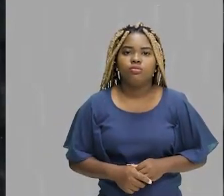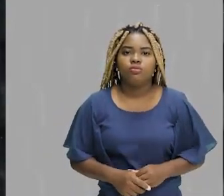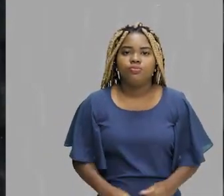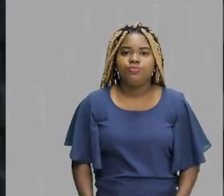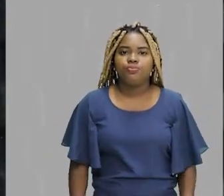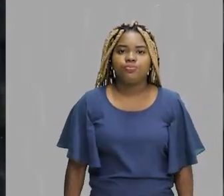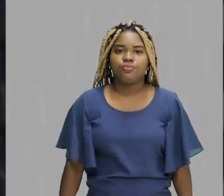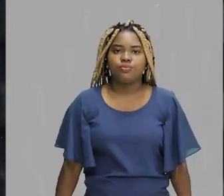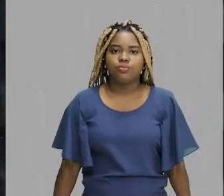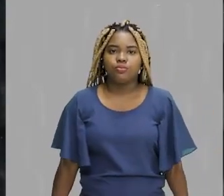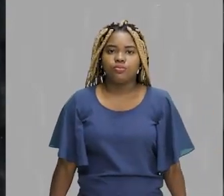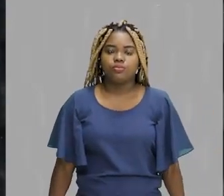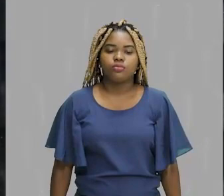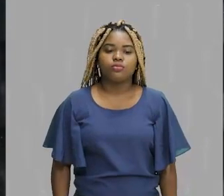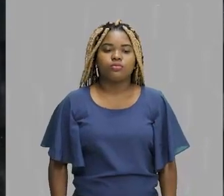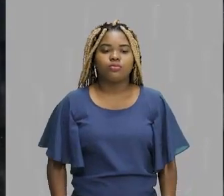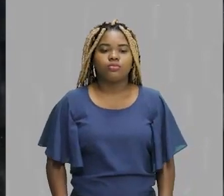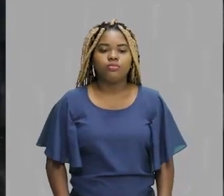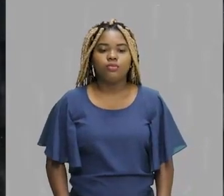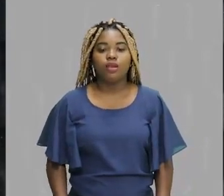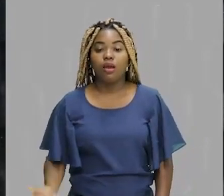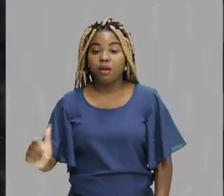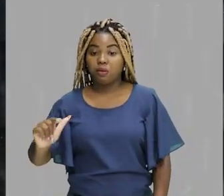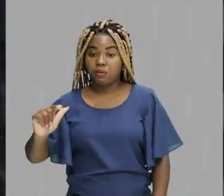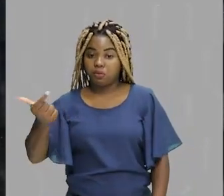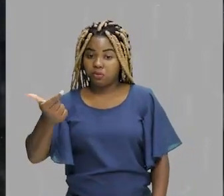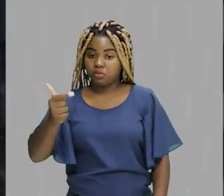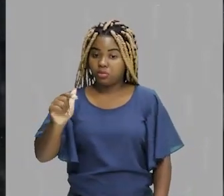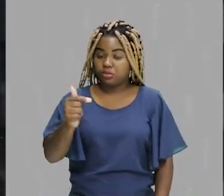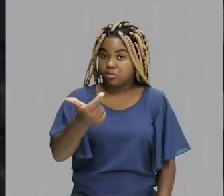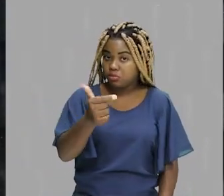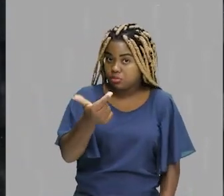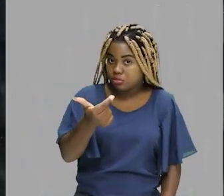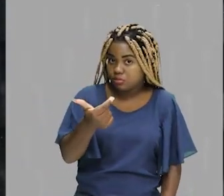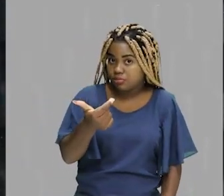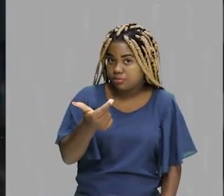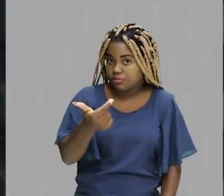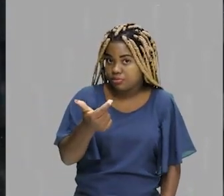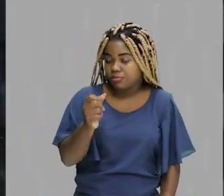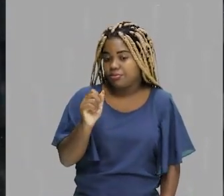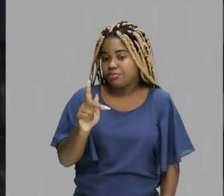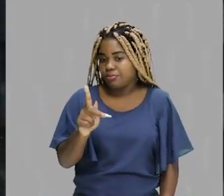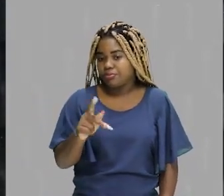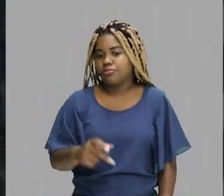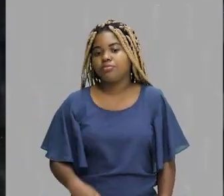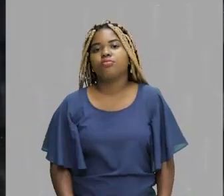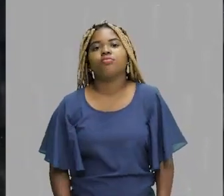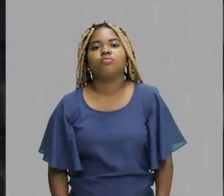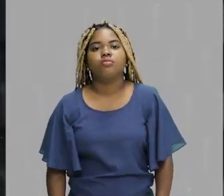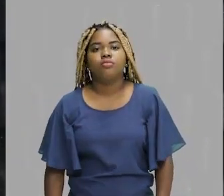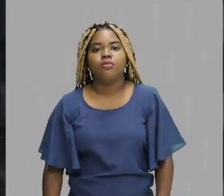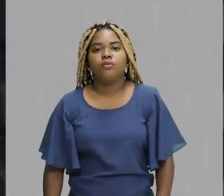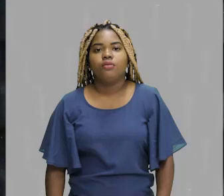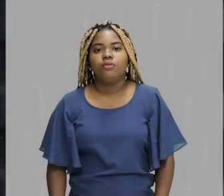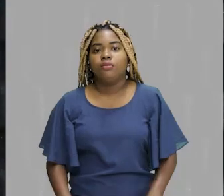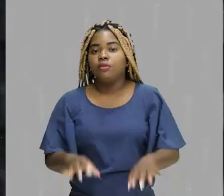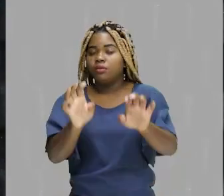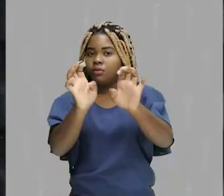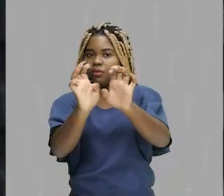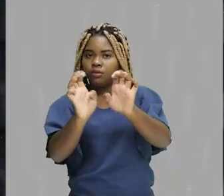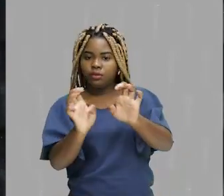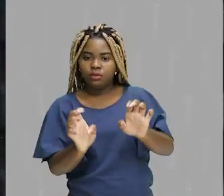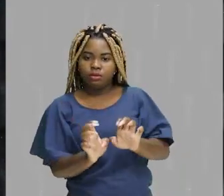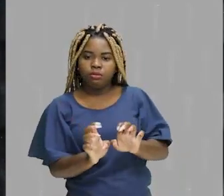atividade óptica. Já a próxima, ó, nós não temos carbono quiral. Então, essa estrutura aqui,